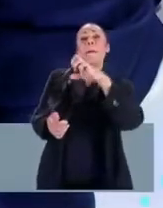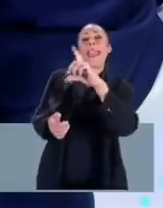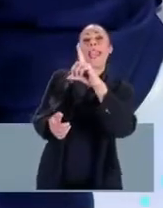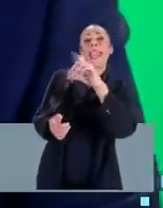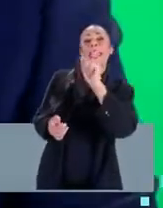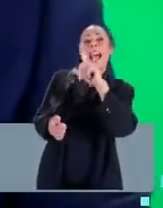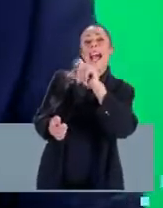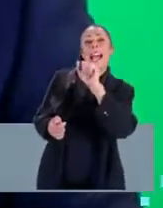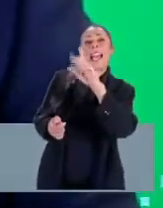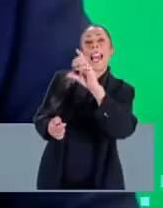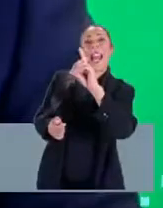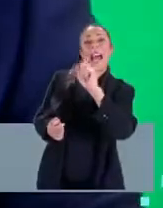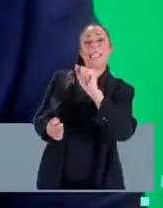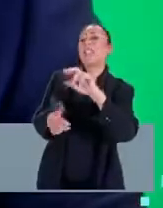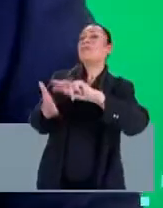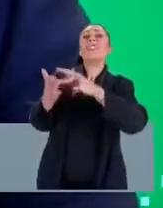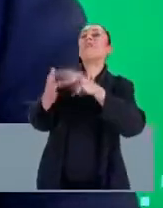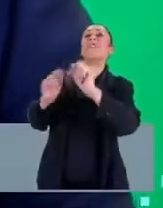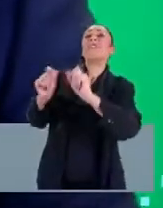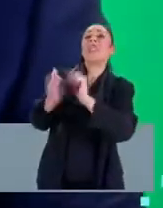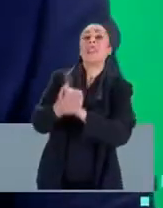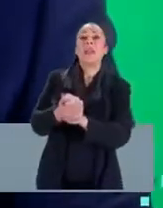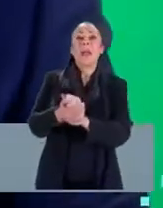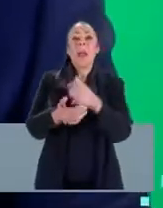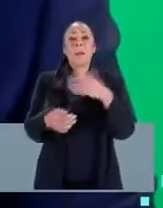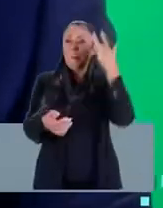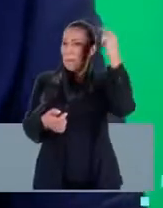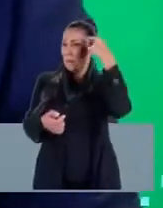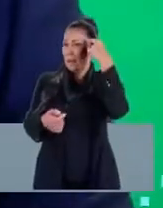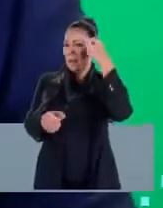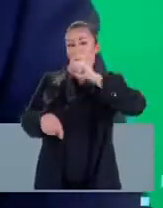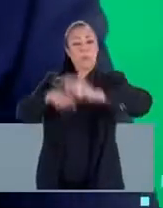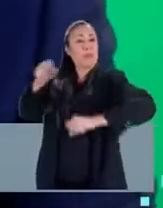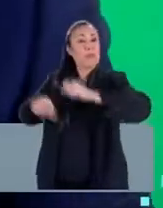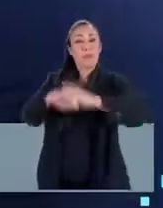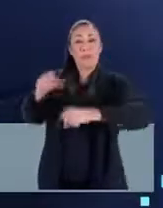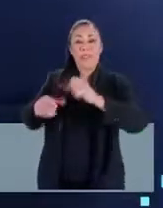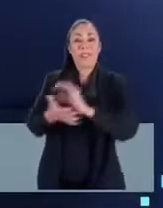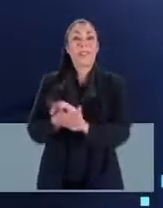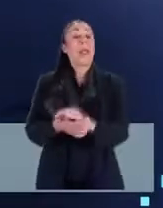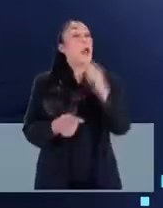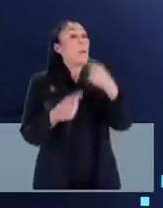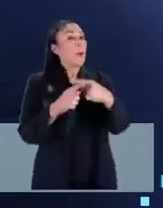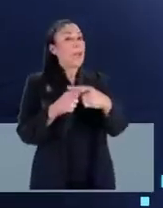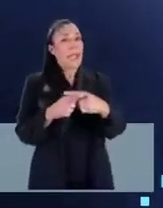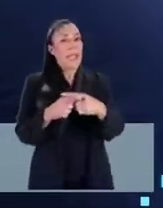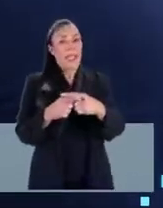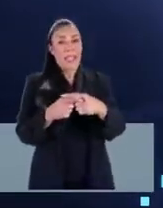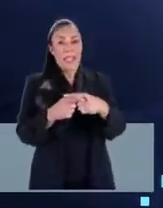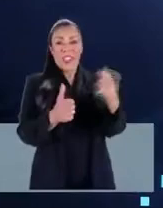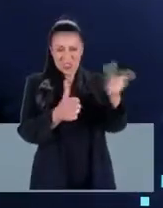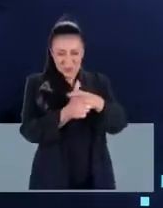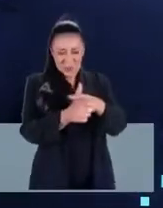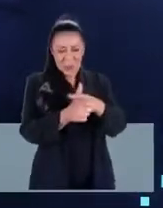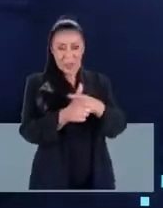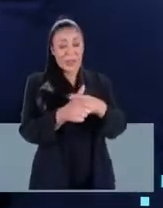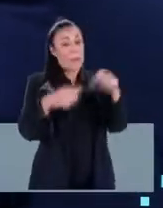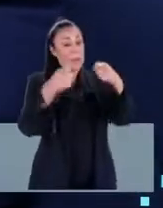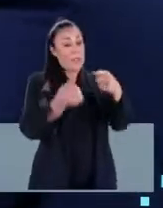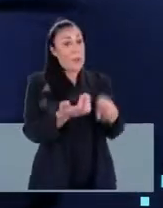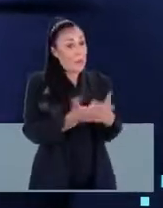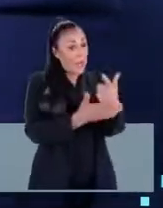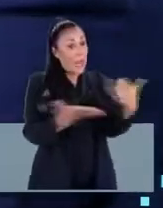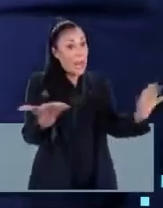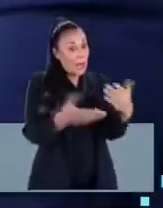Isso é uma pedalada. Eu acho. Pois é. Tem gente que pensa que ela vai andar de bicicleta. Ela estava andando de bicicleta. É porque você passou uma dívida que você tinha que pagar esse ano para o